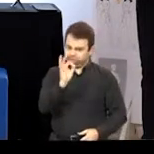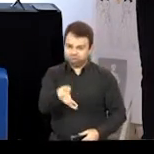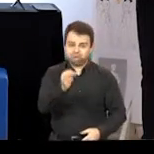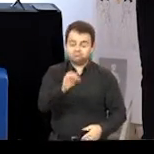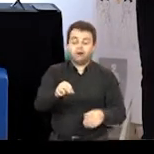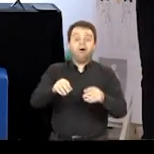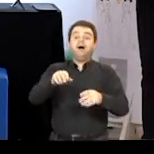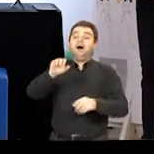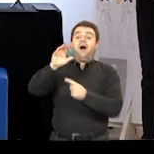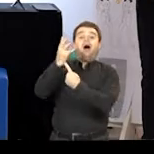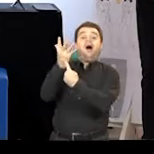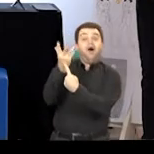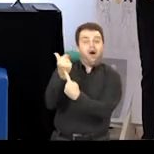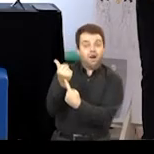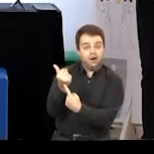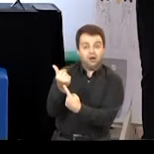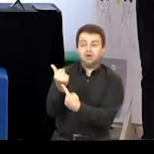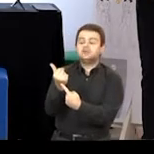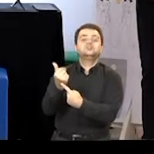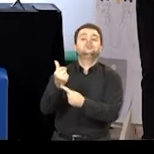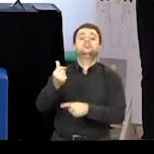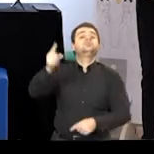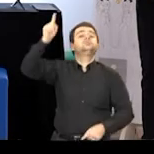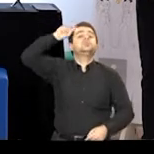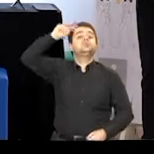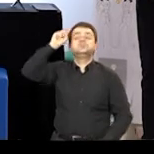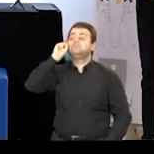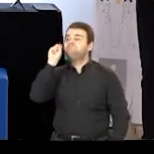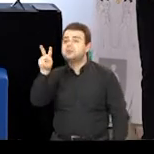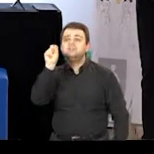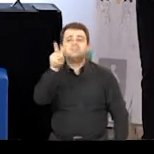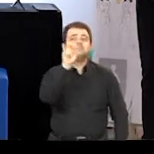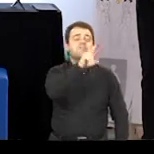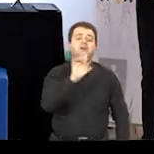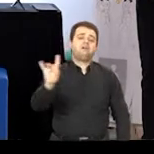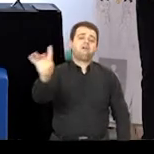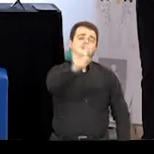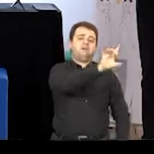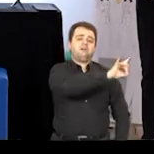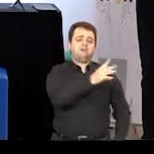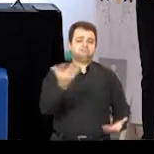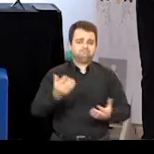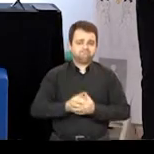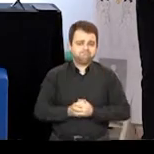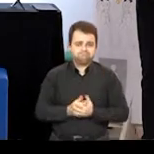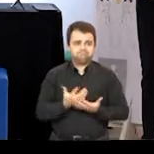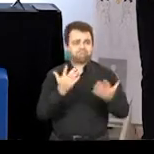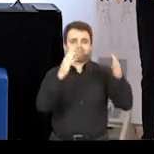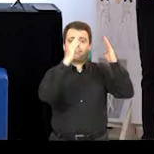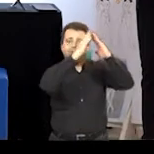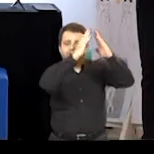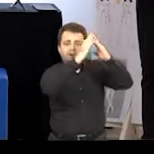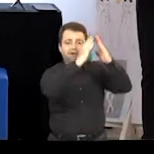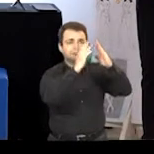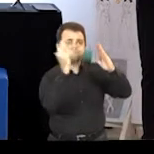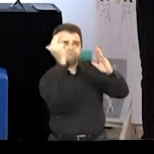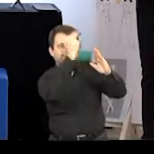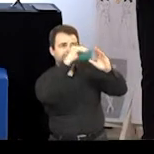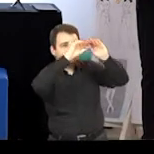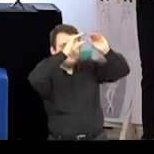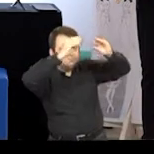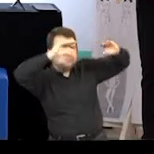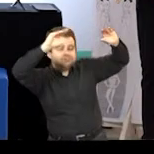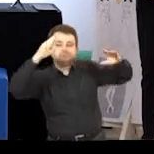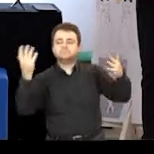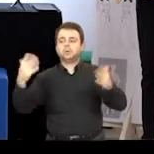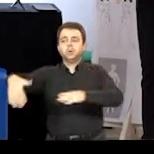que a arte está inserida no nosso dia a dia, no nosso cotidiano. A arte está na decoração das nossas casas, na